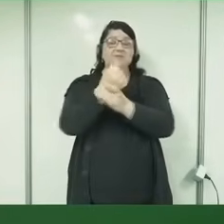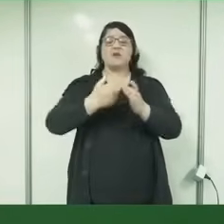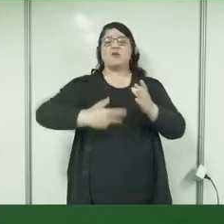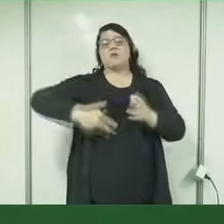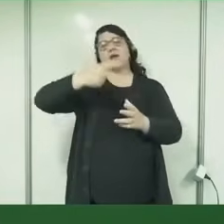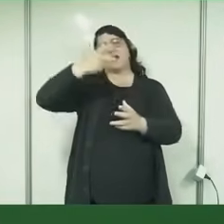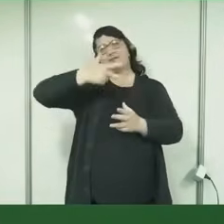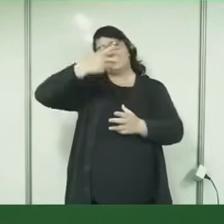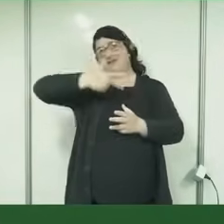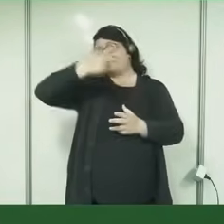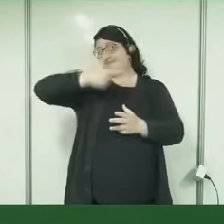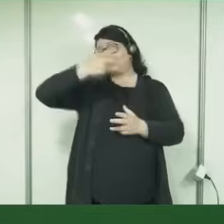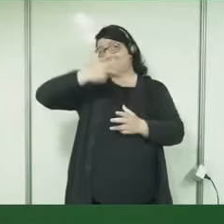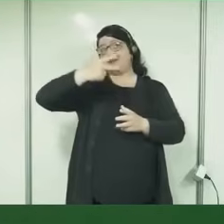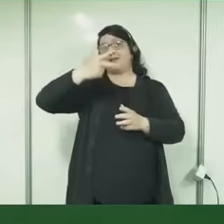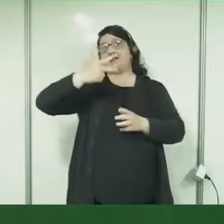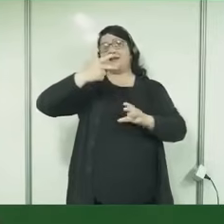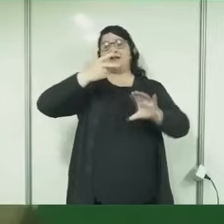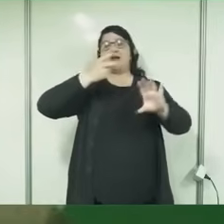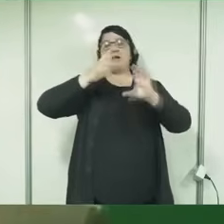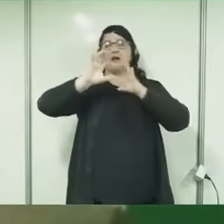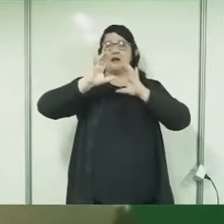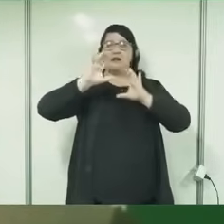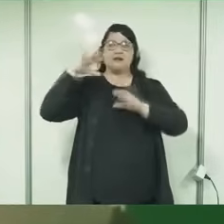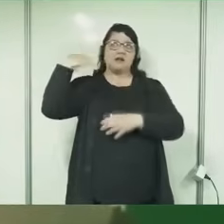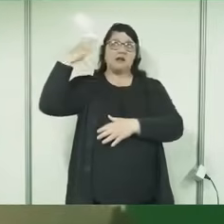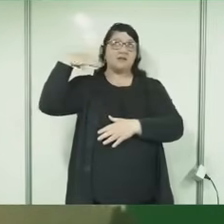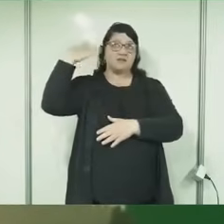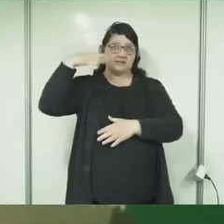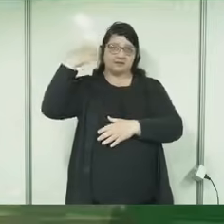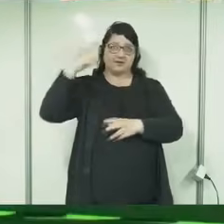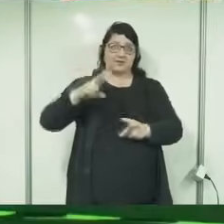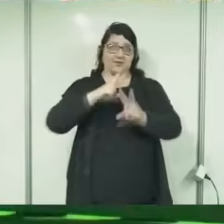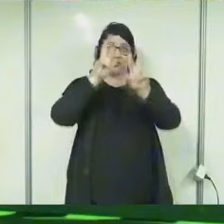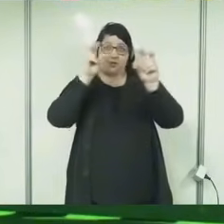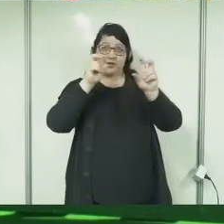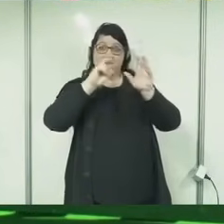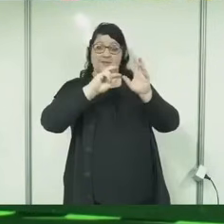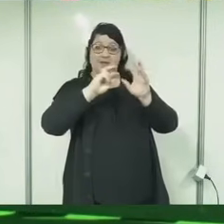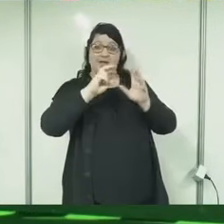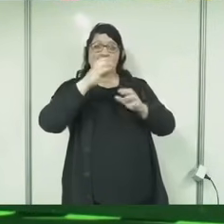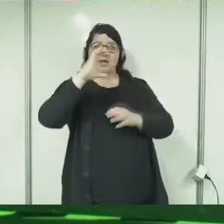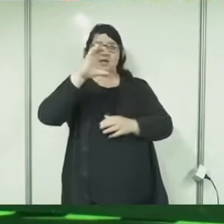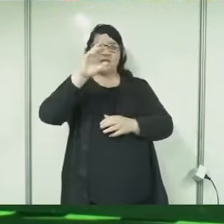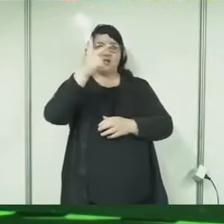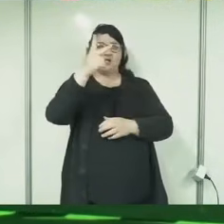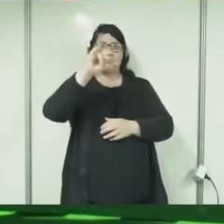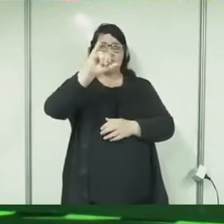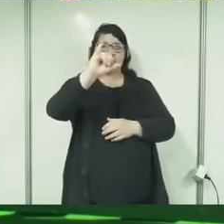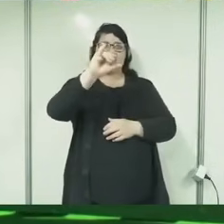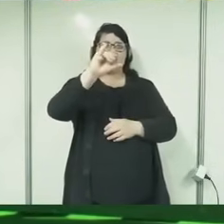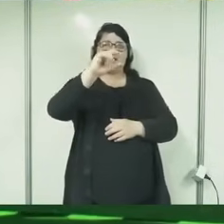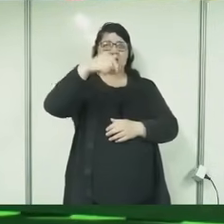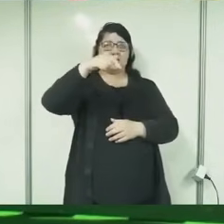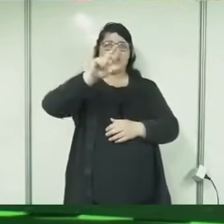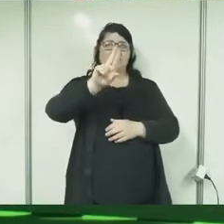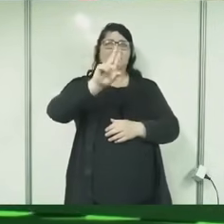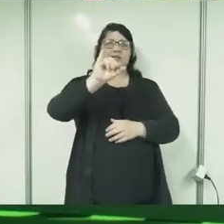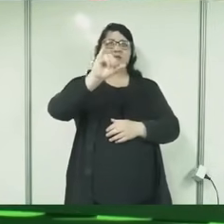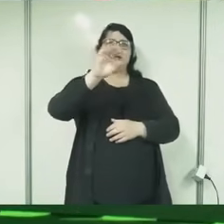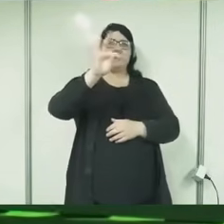a Chiquitita era uma moça forte. e sempre demonstrou